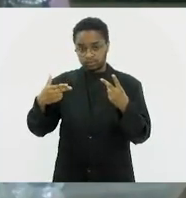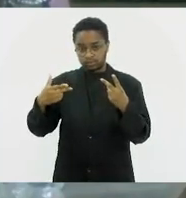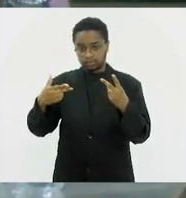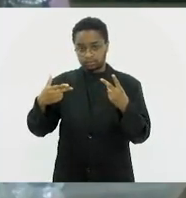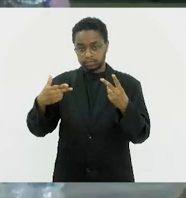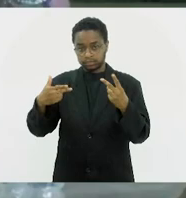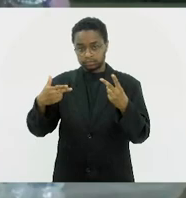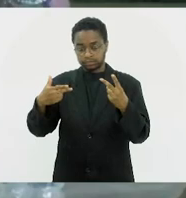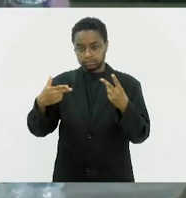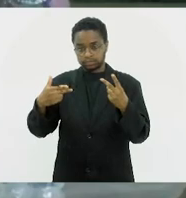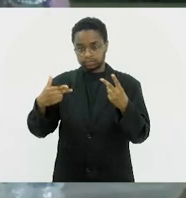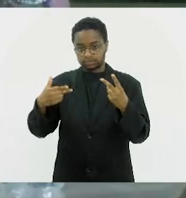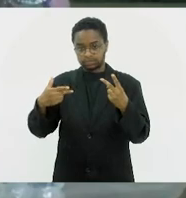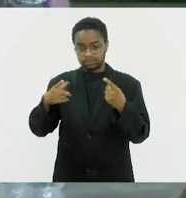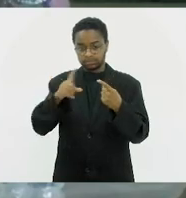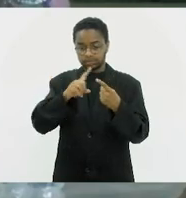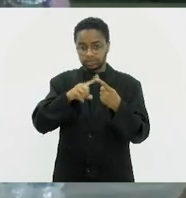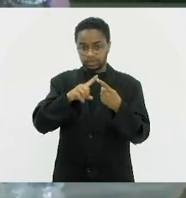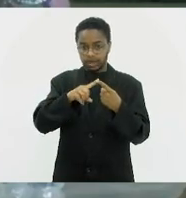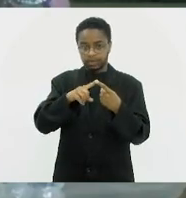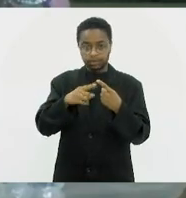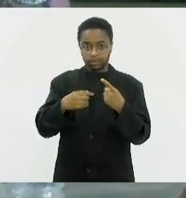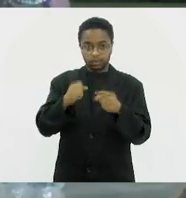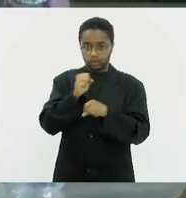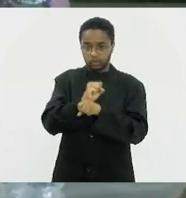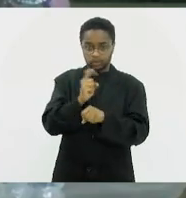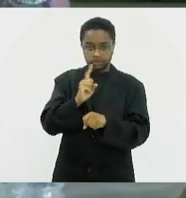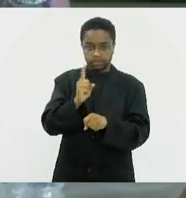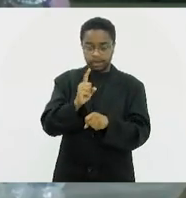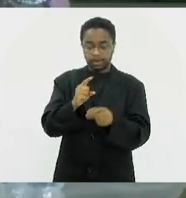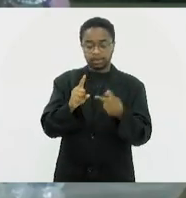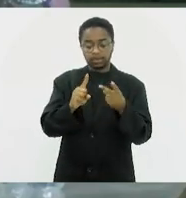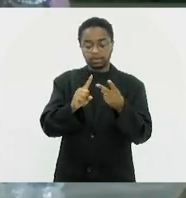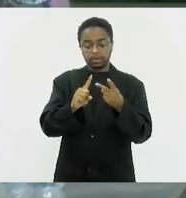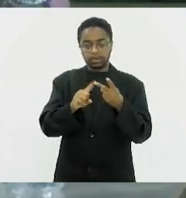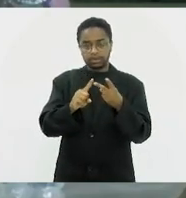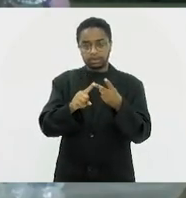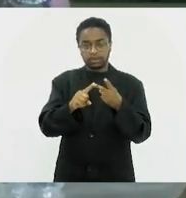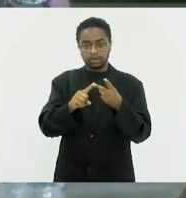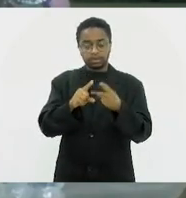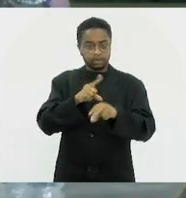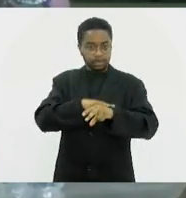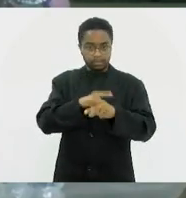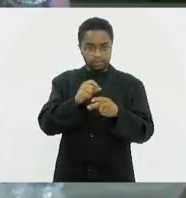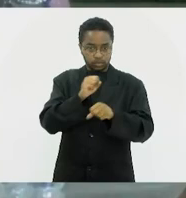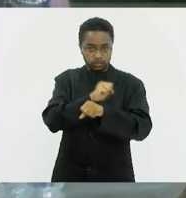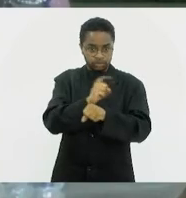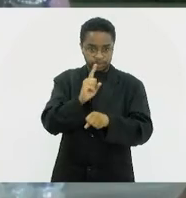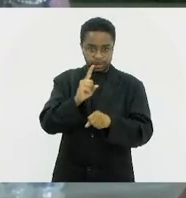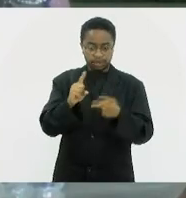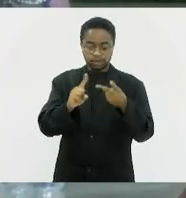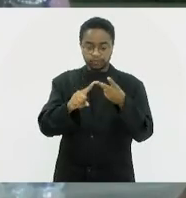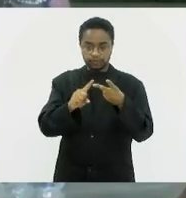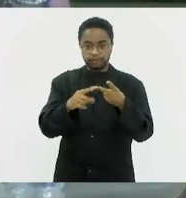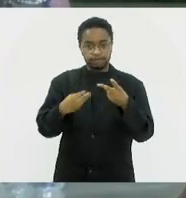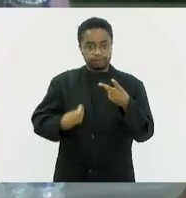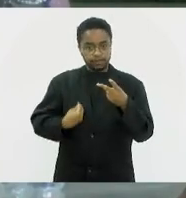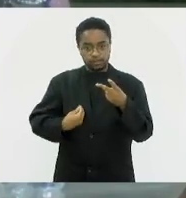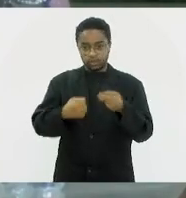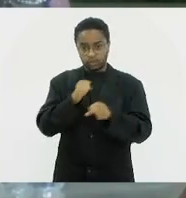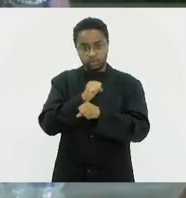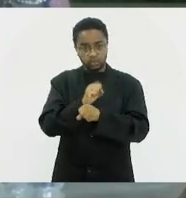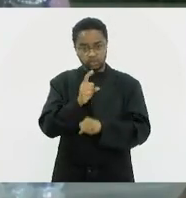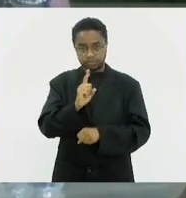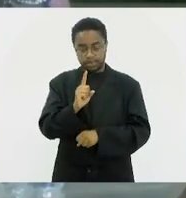duas coisas não esperam, o tempo e a vida. Então coloquem a vida em seu tempo.